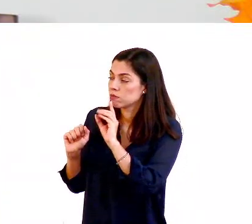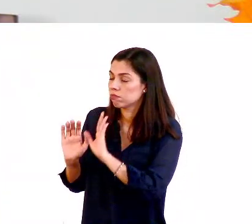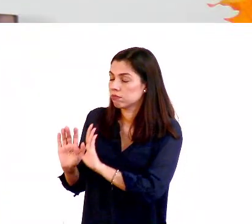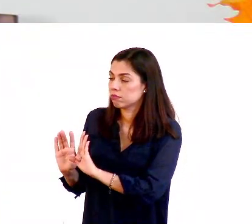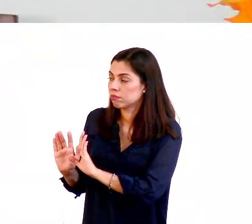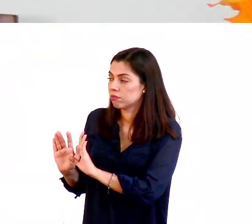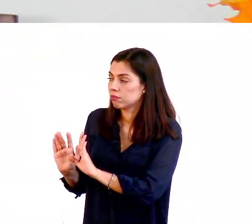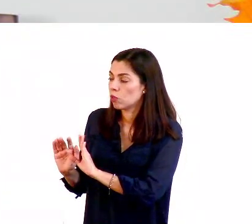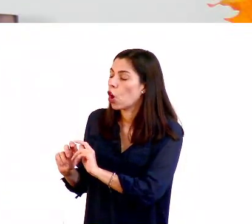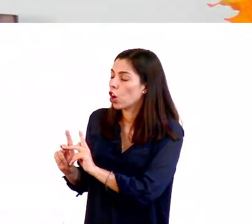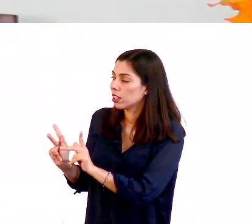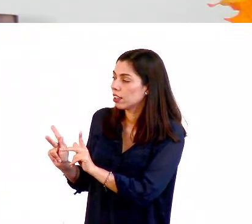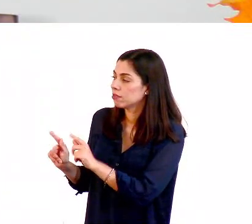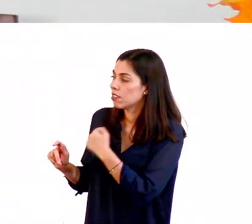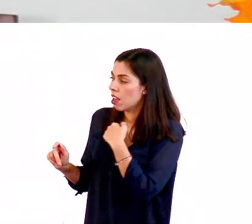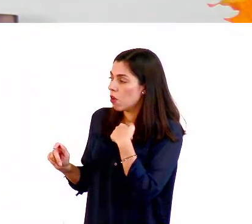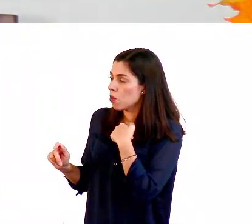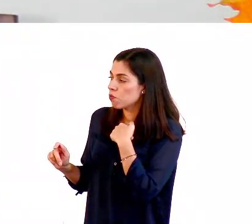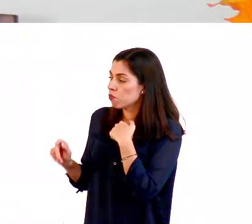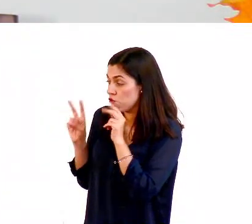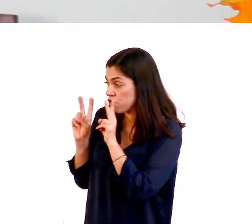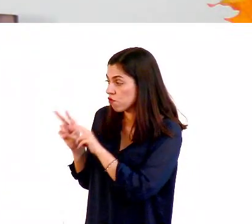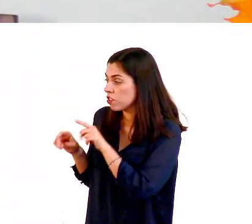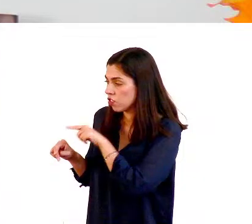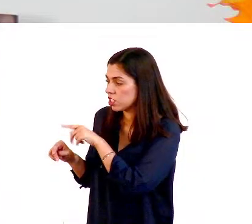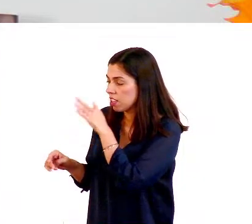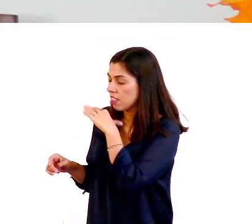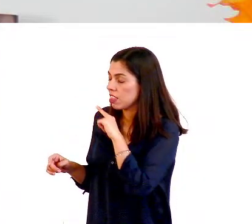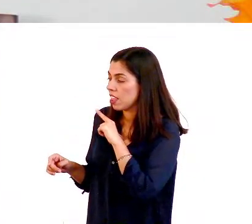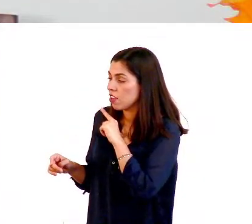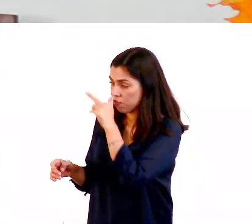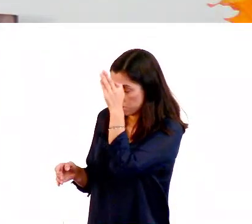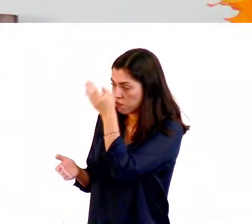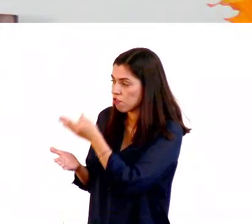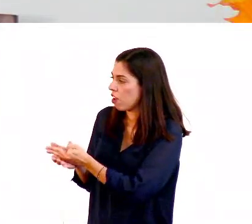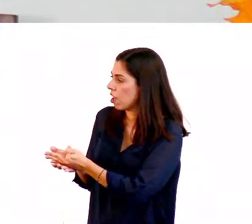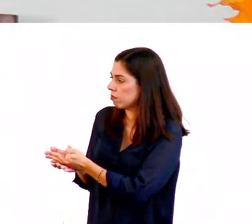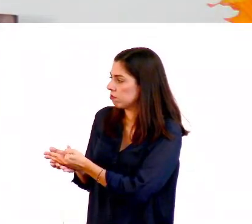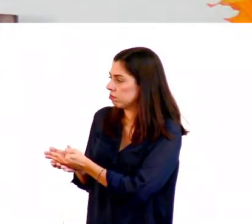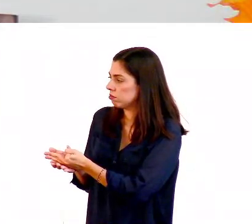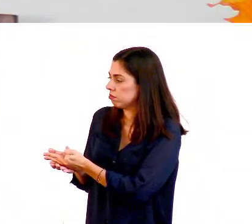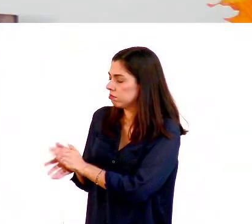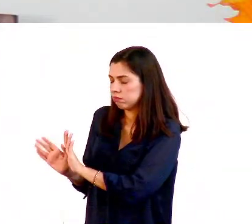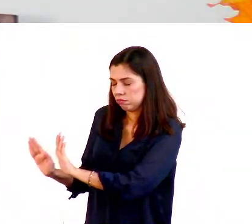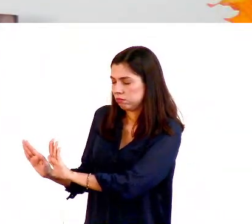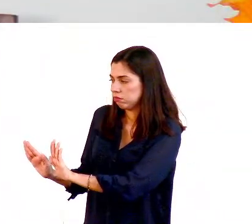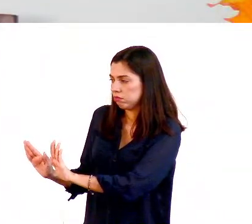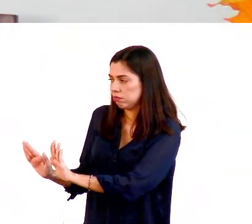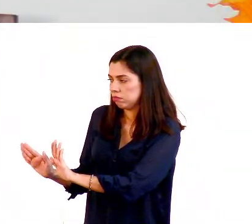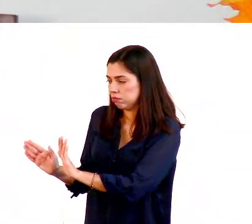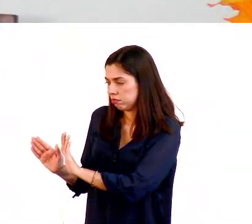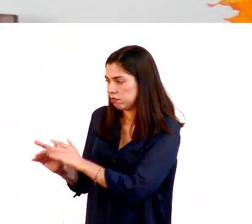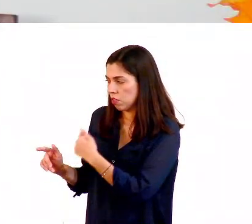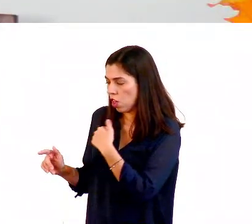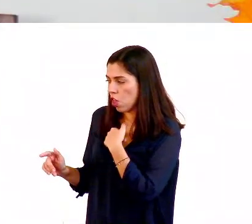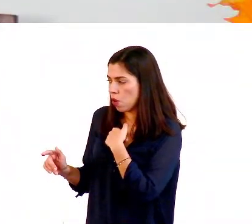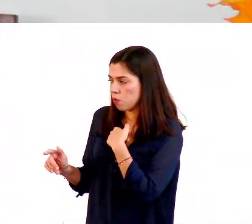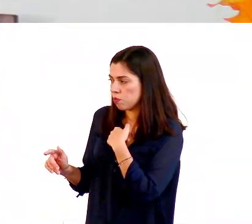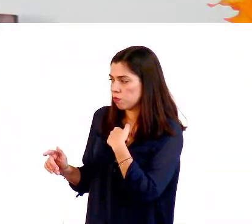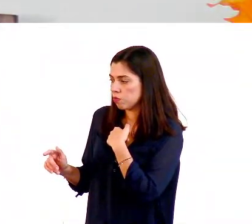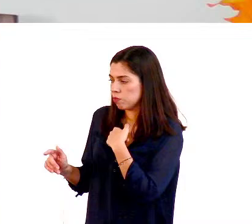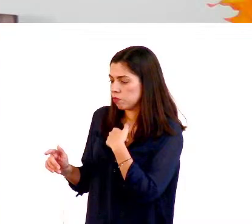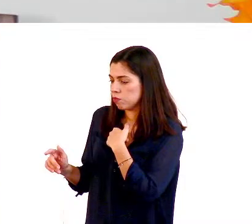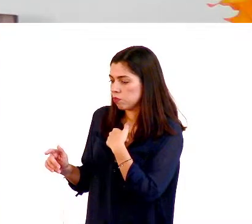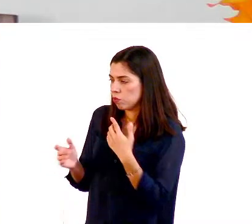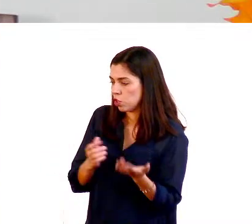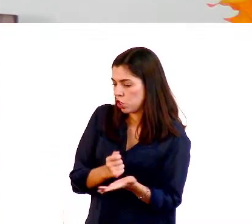Isso é muito emblemático. O autor aos Hebreus está pegando essa cena, está pegando esse momento do passado, esse recorte lá do passado, e